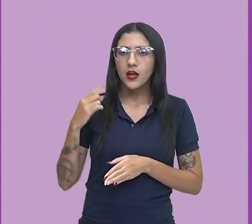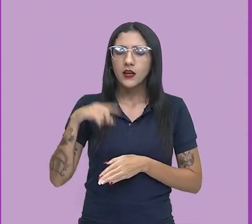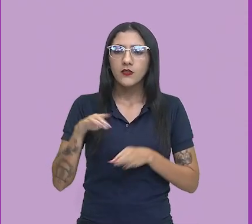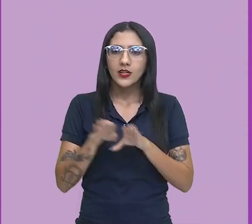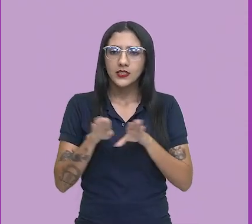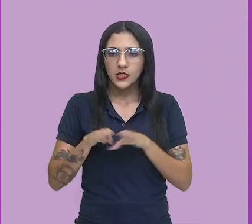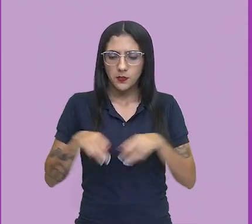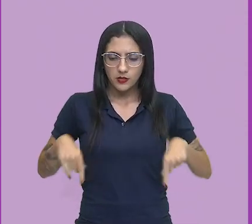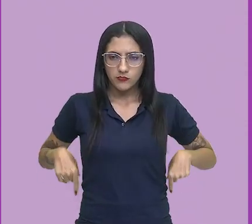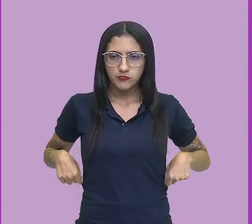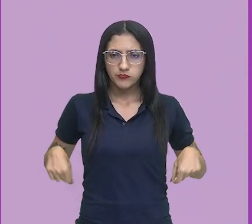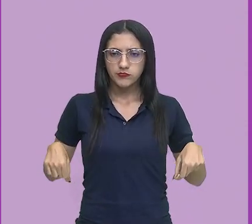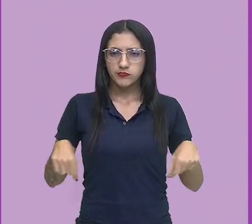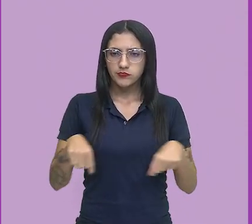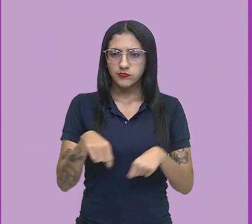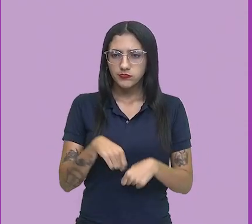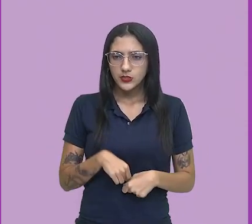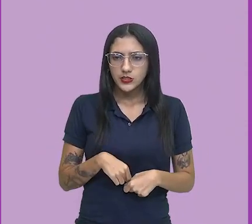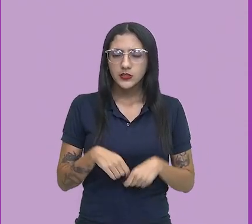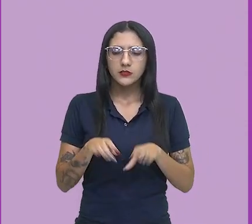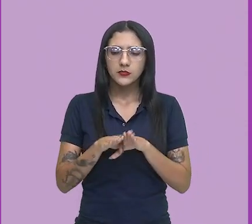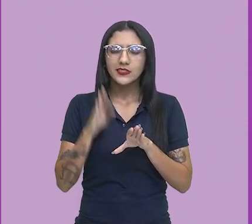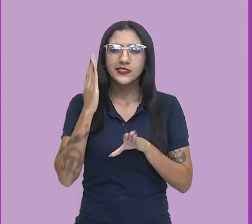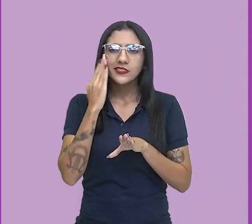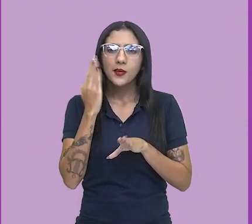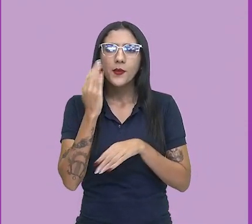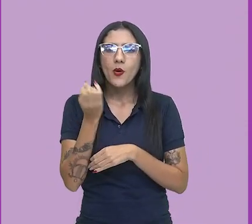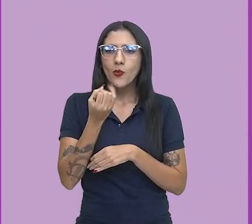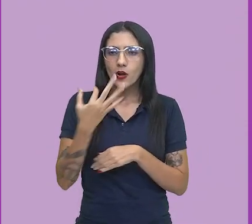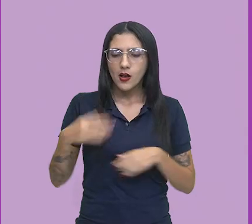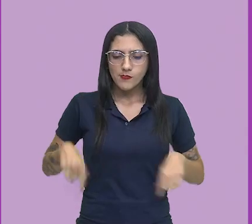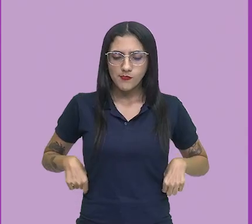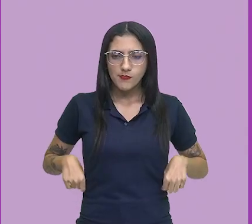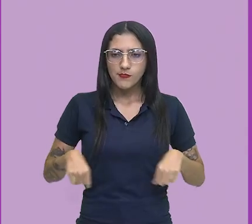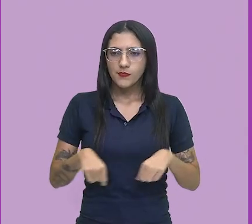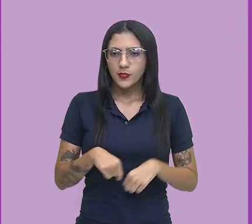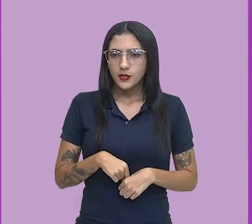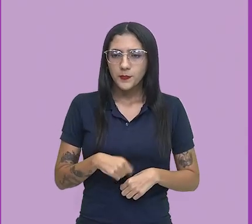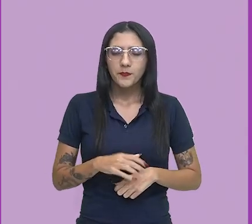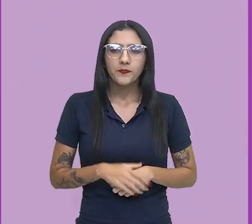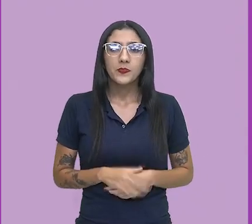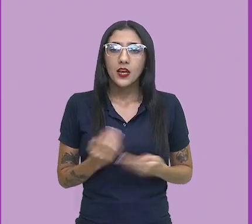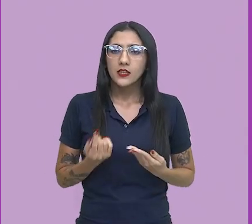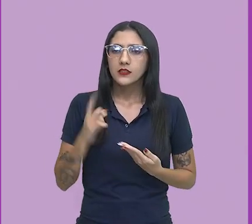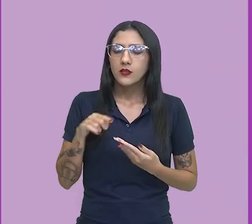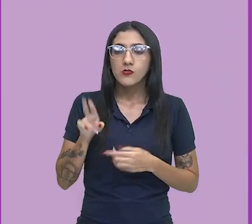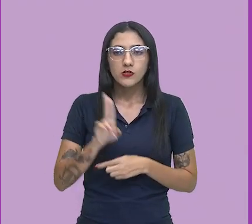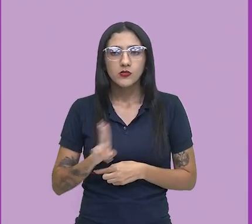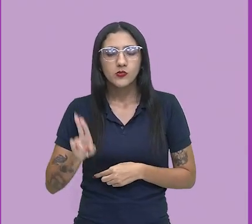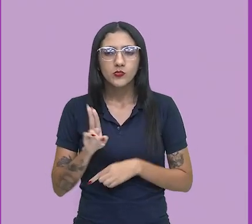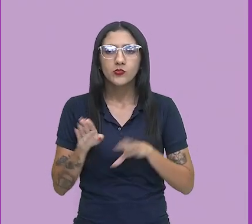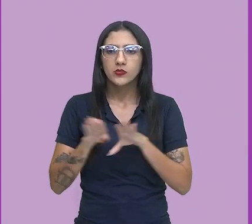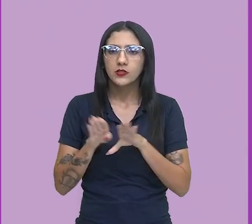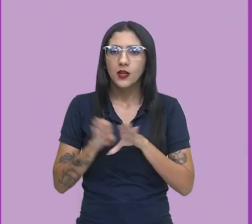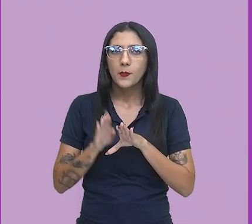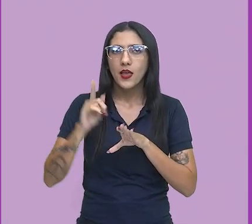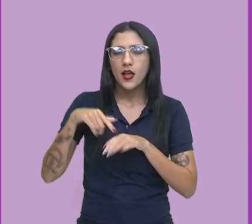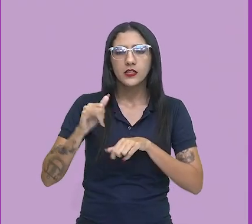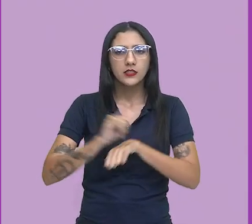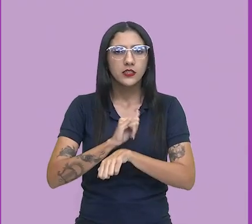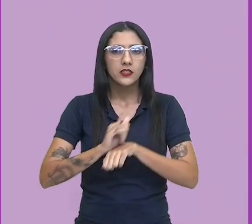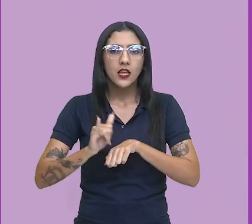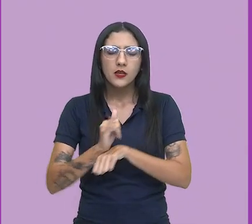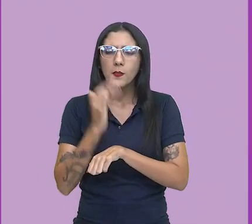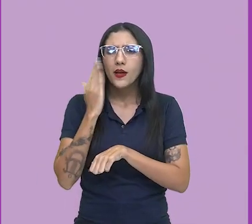a circunferência, né, a nossa circunferência abdominal, a nossa barriguinha, né? Então elas utilizam esses aparelhos